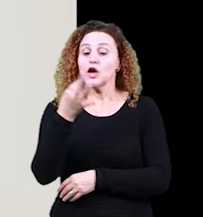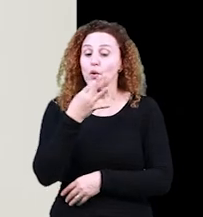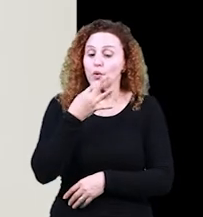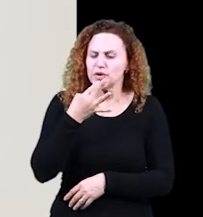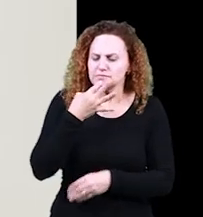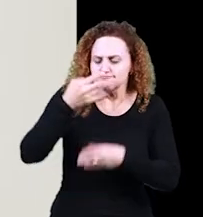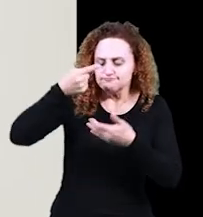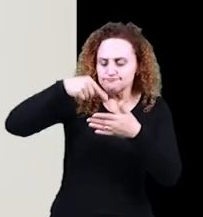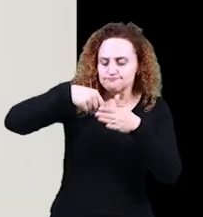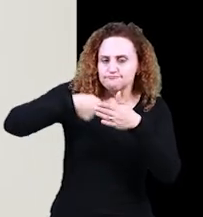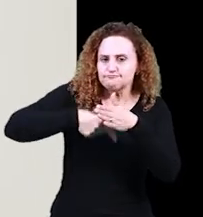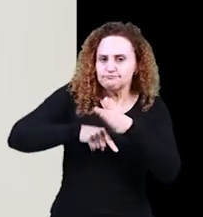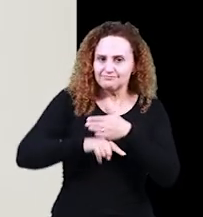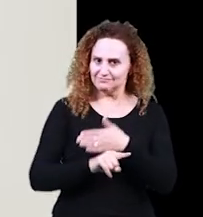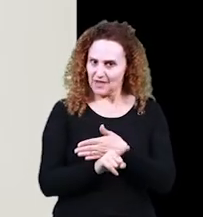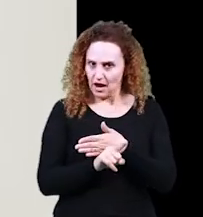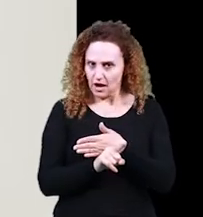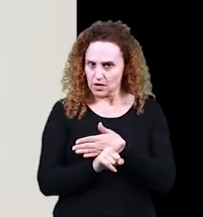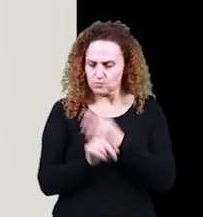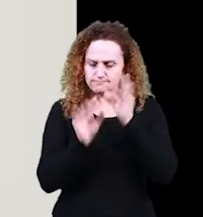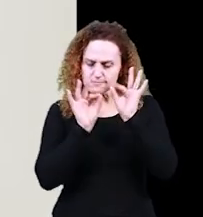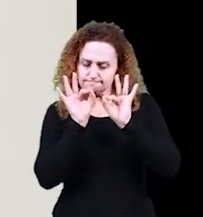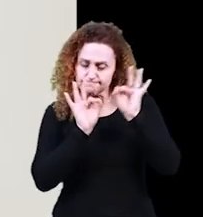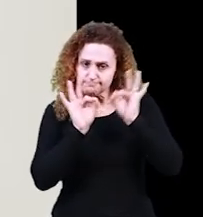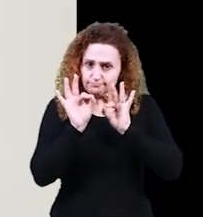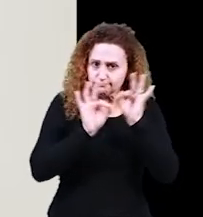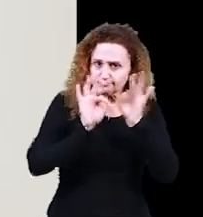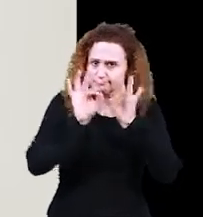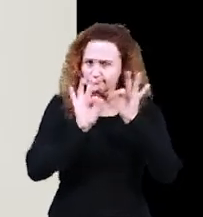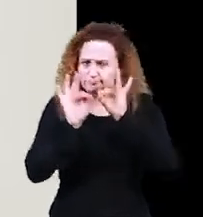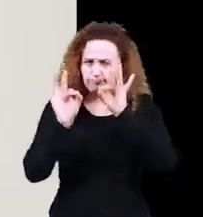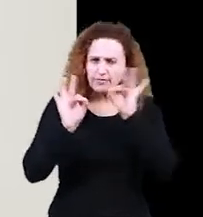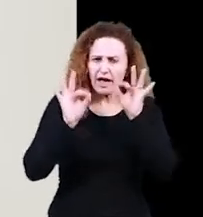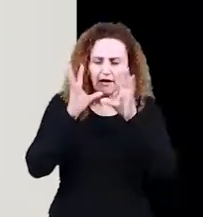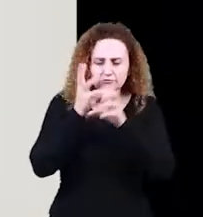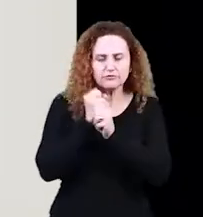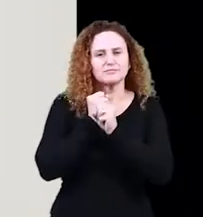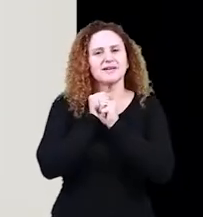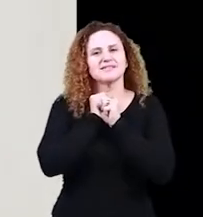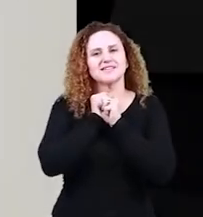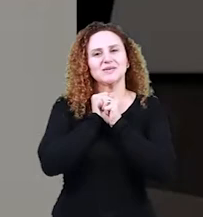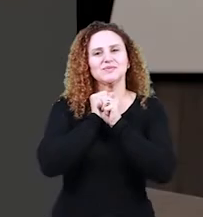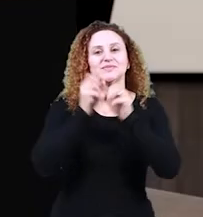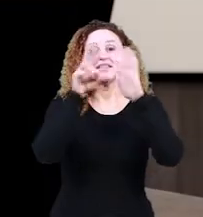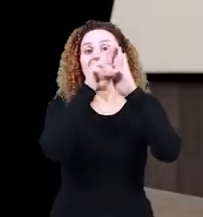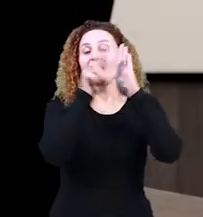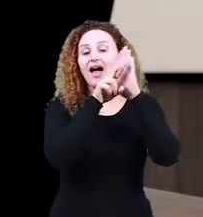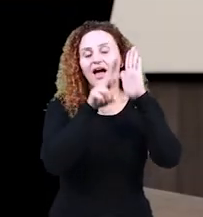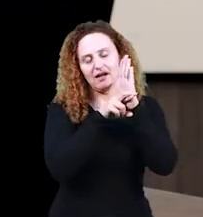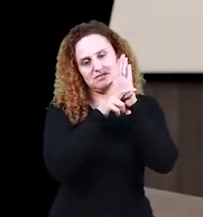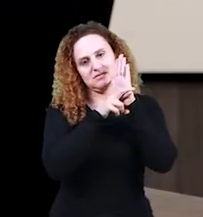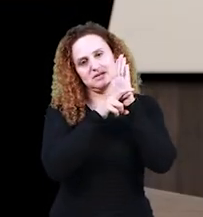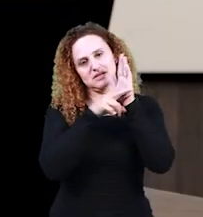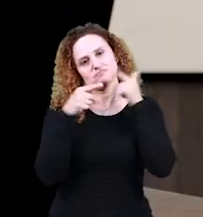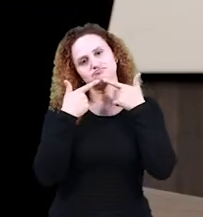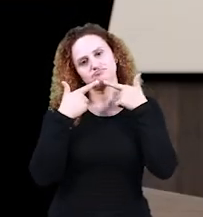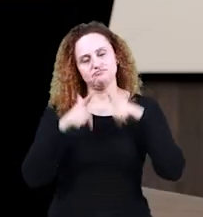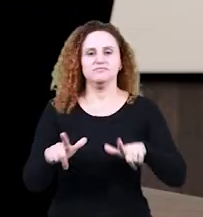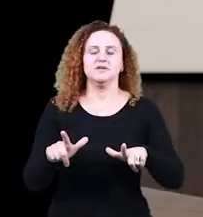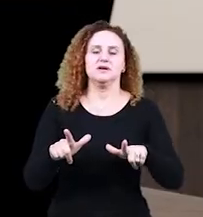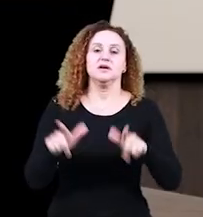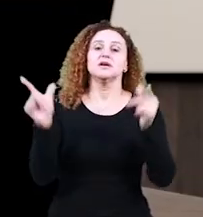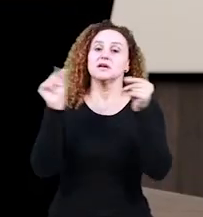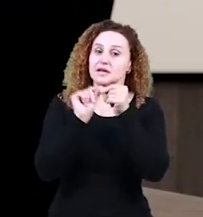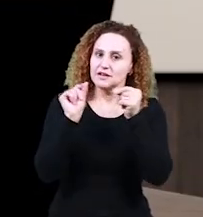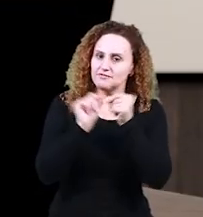o conhecimento interno e Tácito das regras que governam a forma governo a formação das regras da língua então é ele